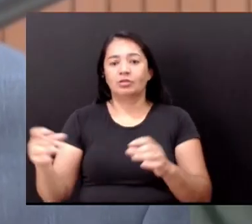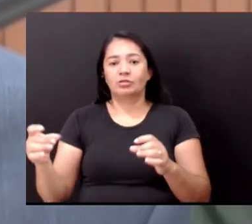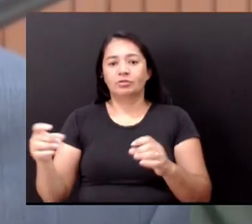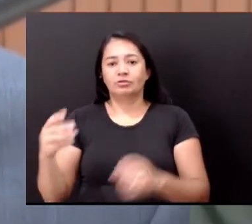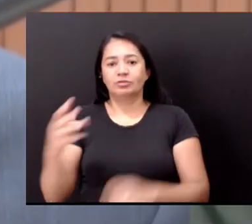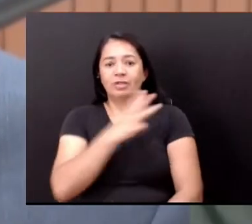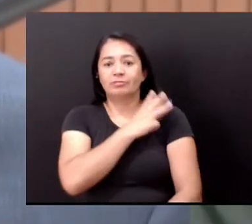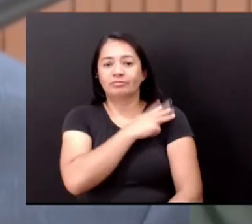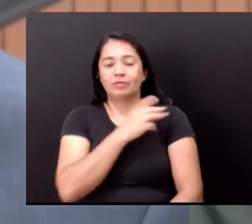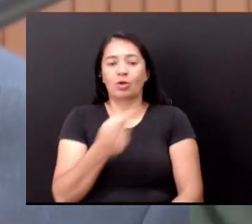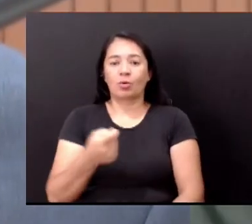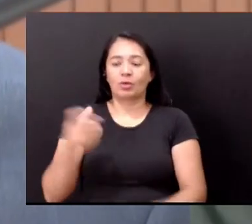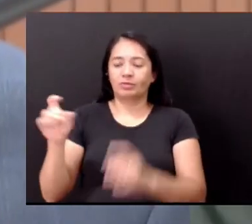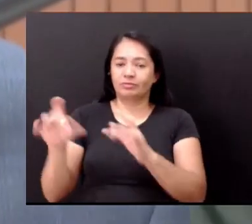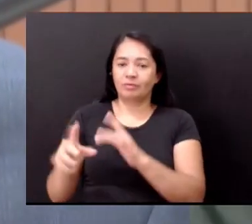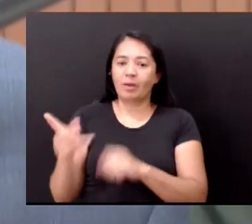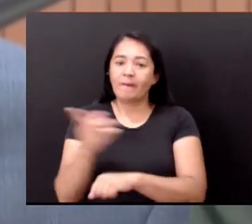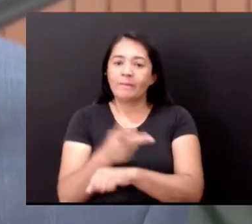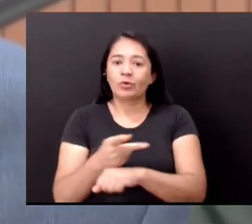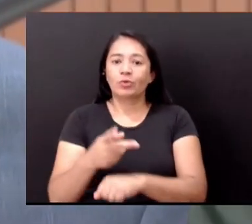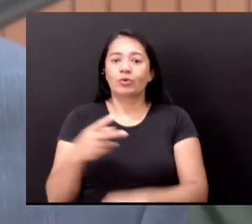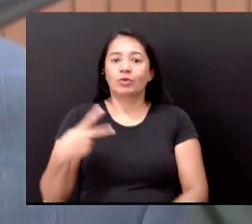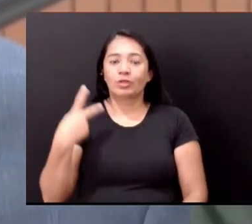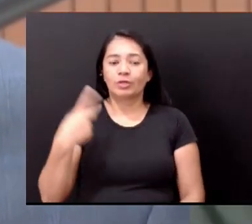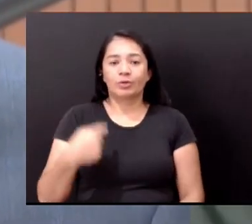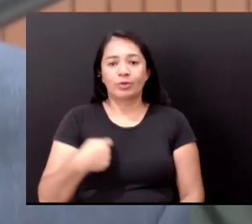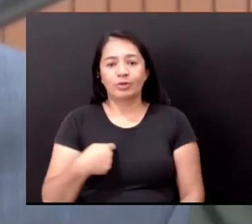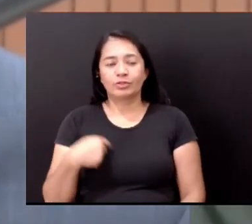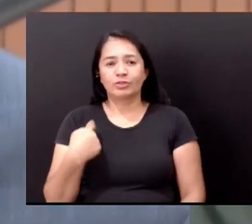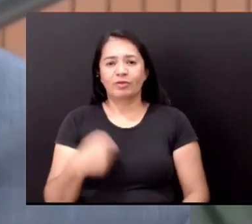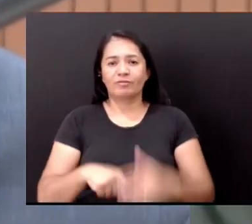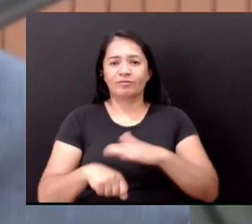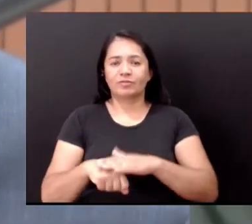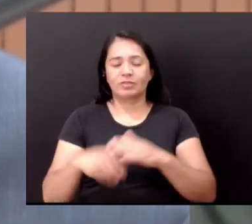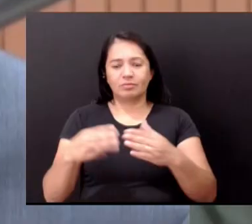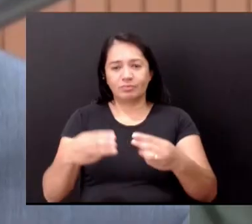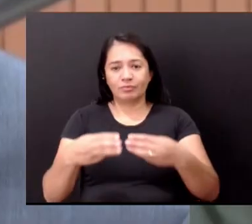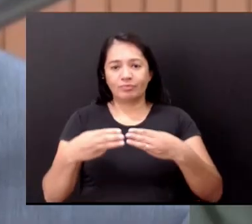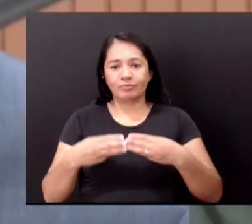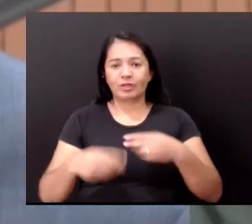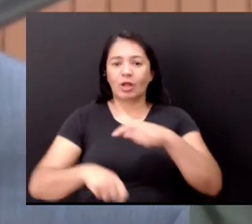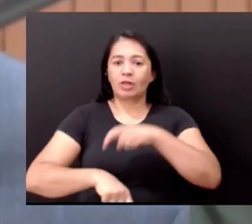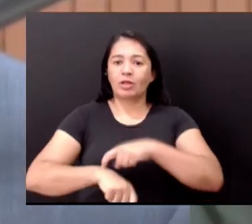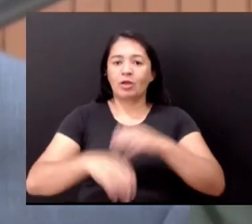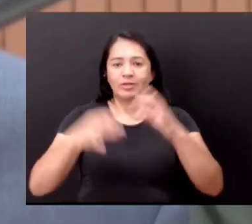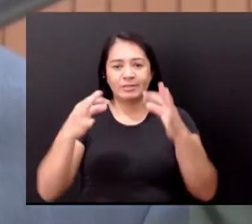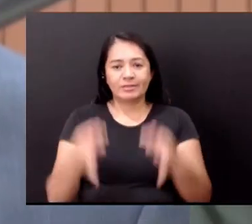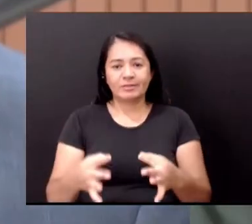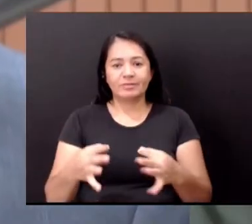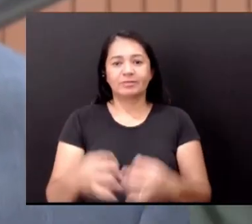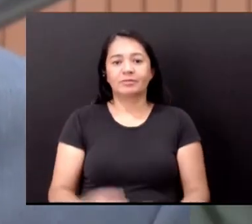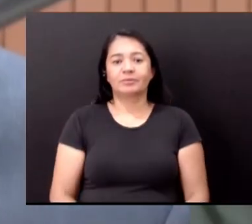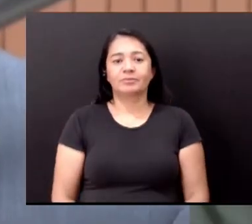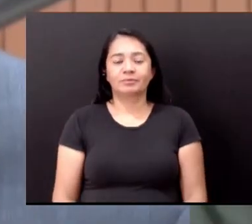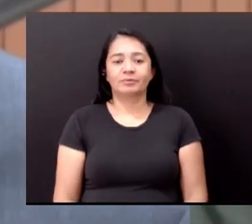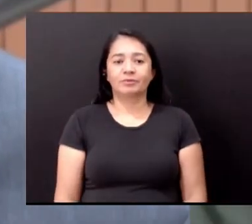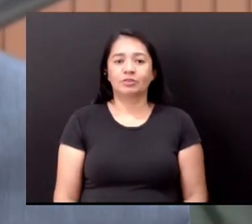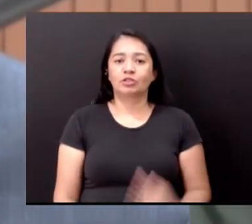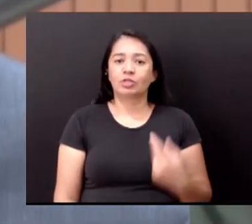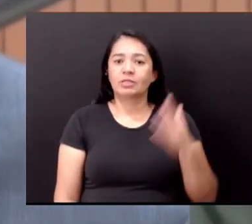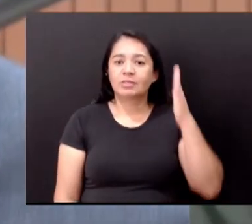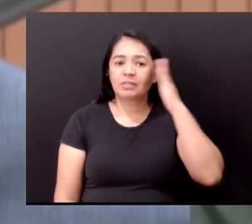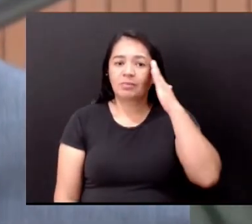que procuraram o vereador e a gente fez essa moção no momento certo e oportuno, quando ficamos sabendo que o próprio Conselho